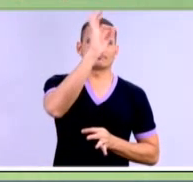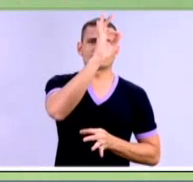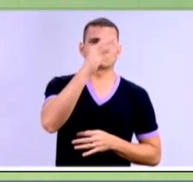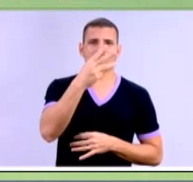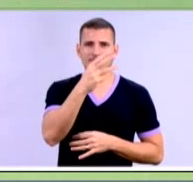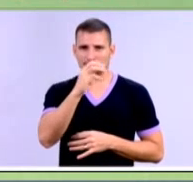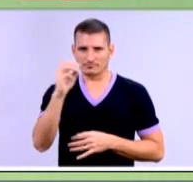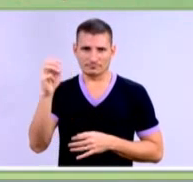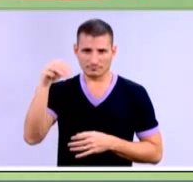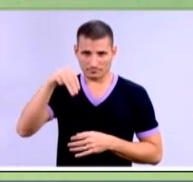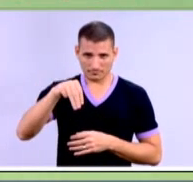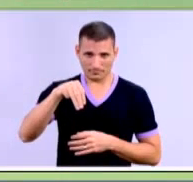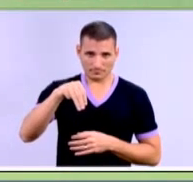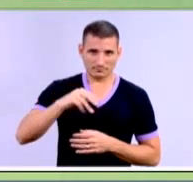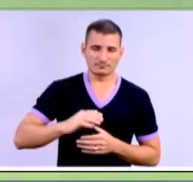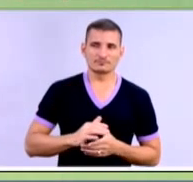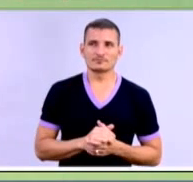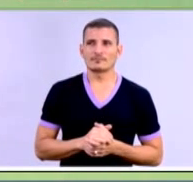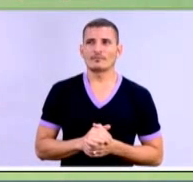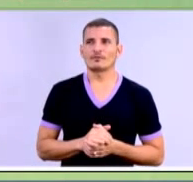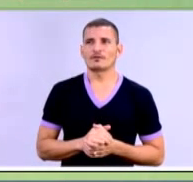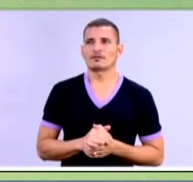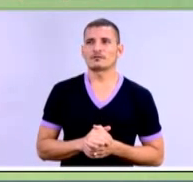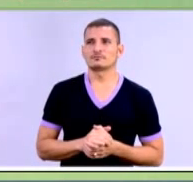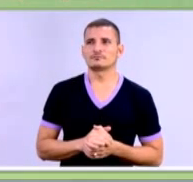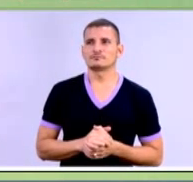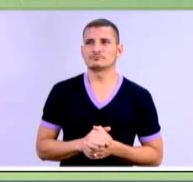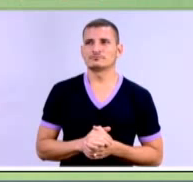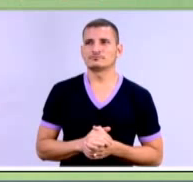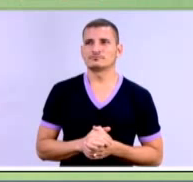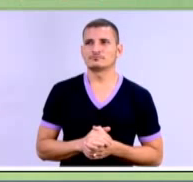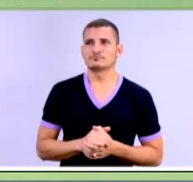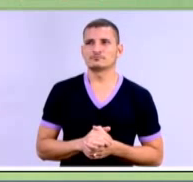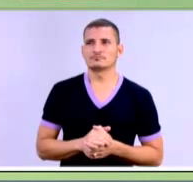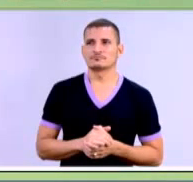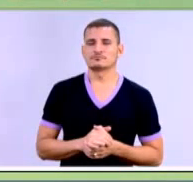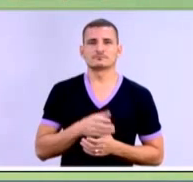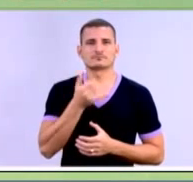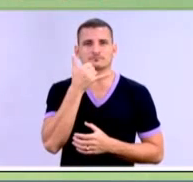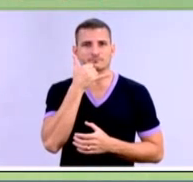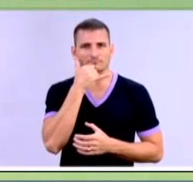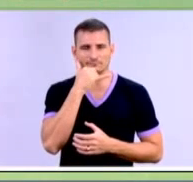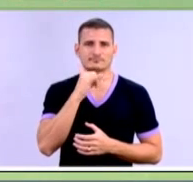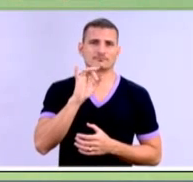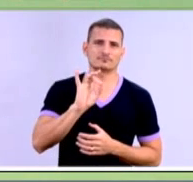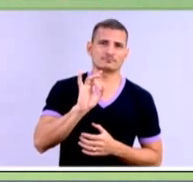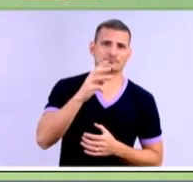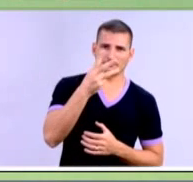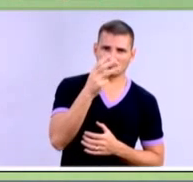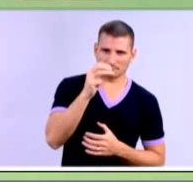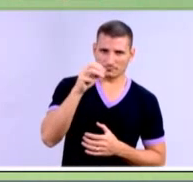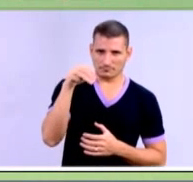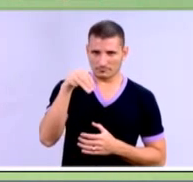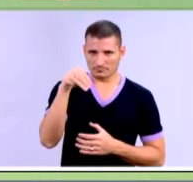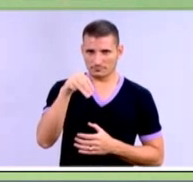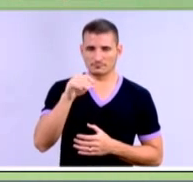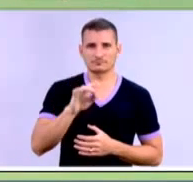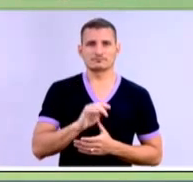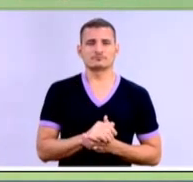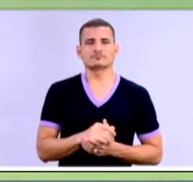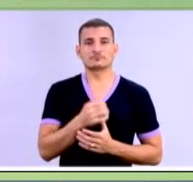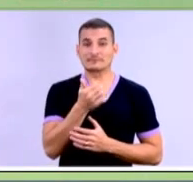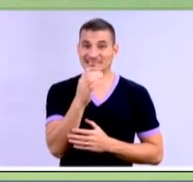300 metros, né? Desculpa, acho que aqui tem um erro, tá? Não seriam 300 metros, seriam só 30 metros, que são 10